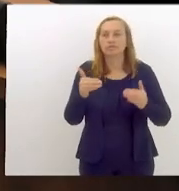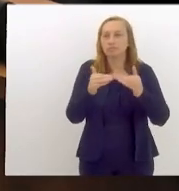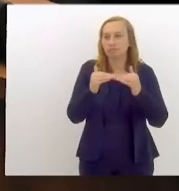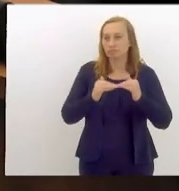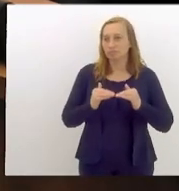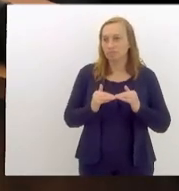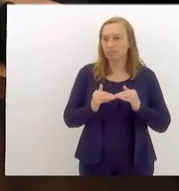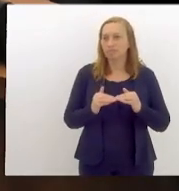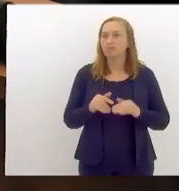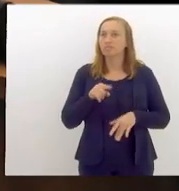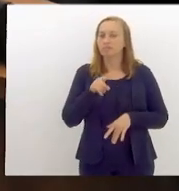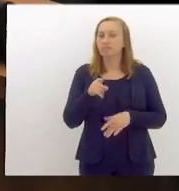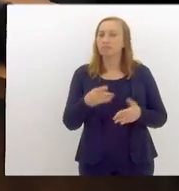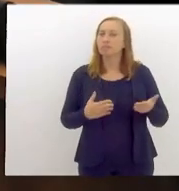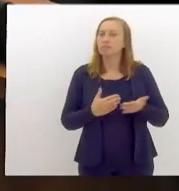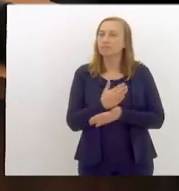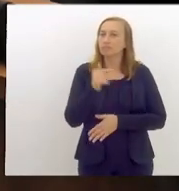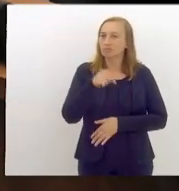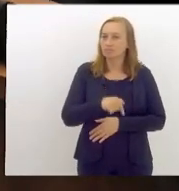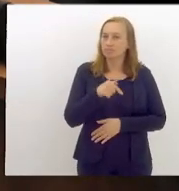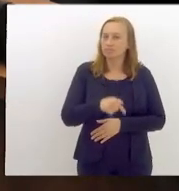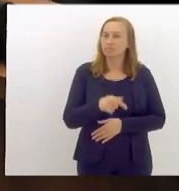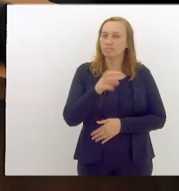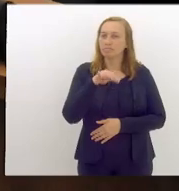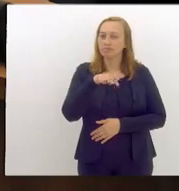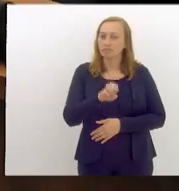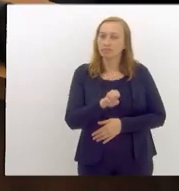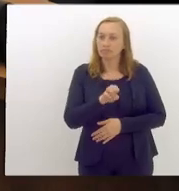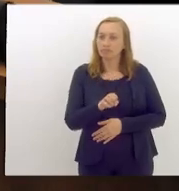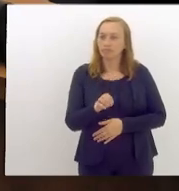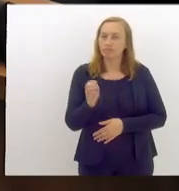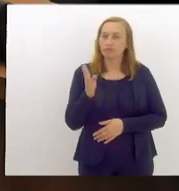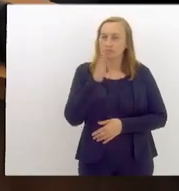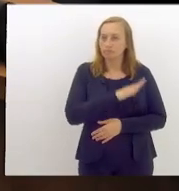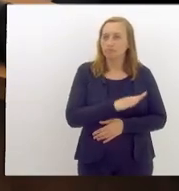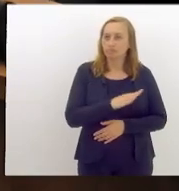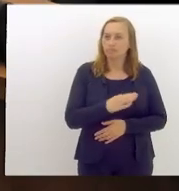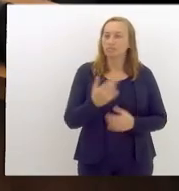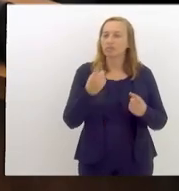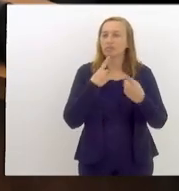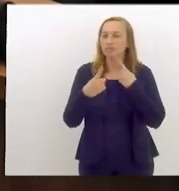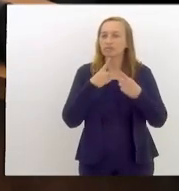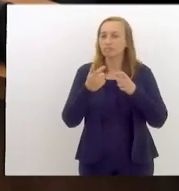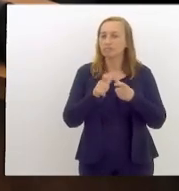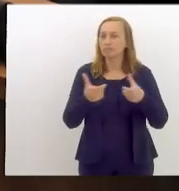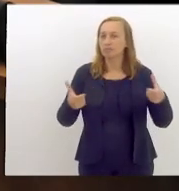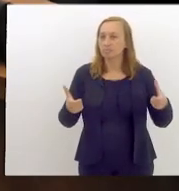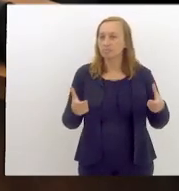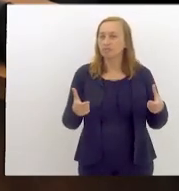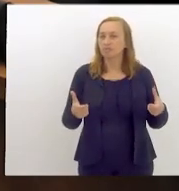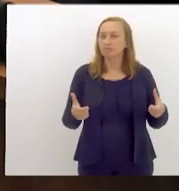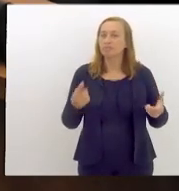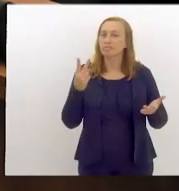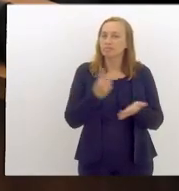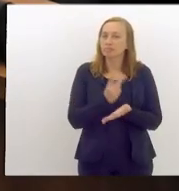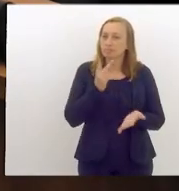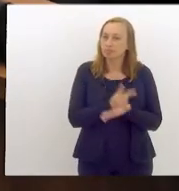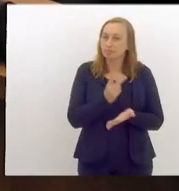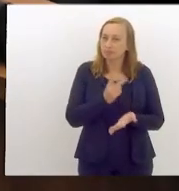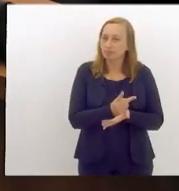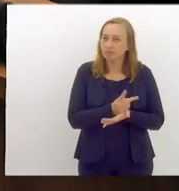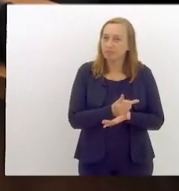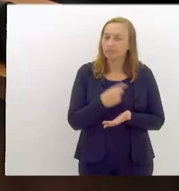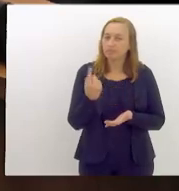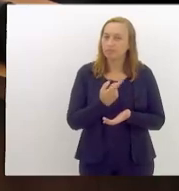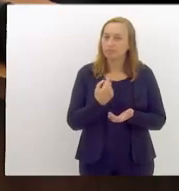quando vocês aprovaram aqui o pacote de maldade foi feito uma discussão Mais amplo mesmo entre os que